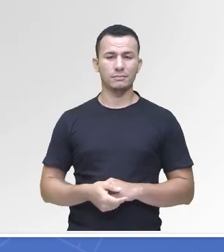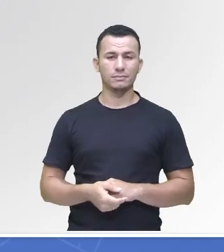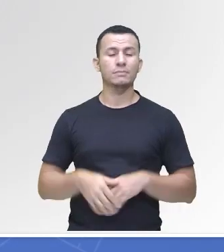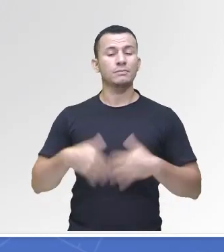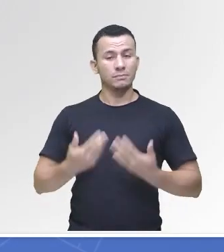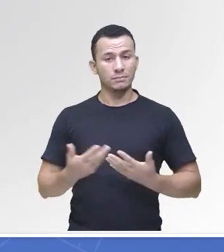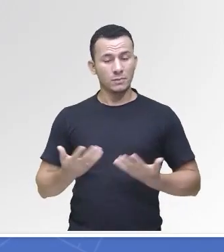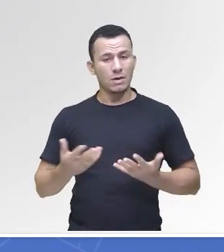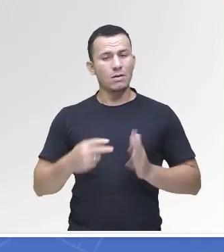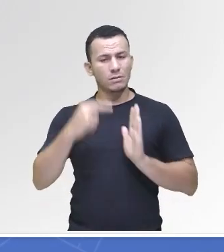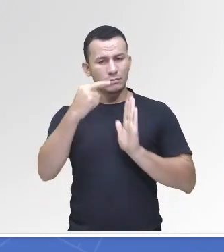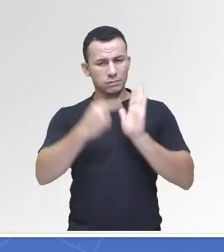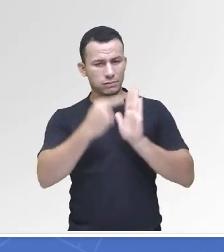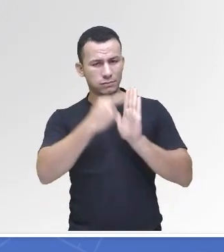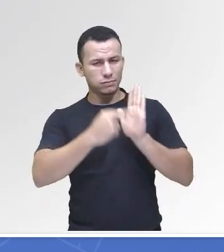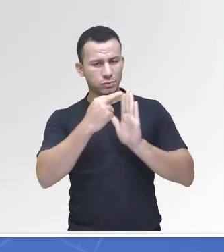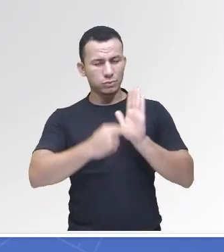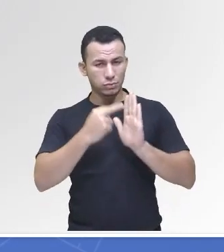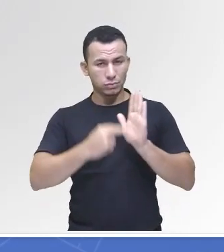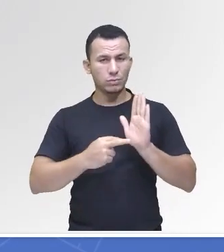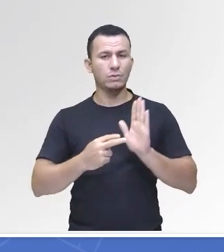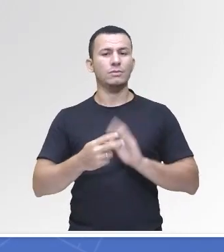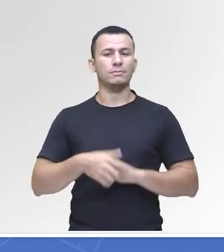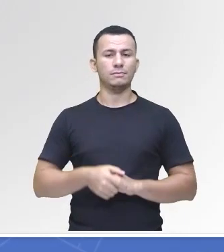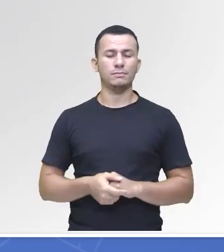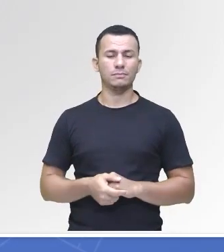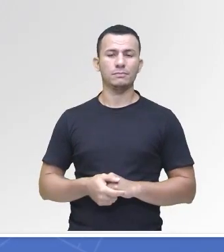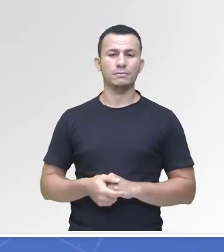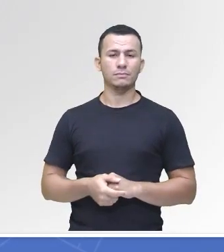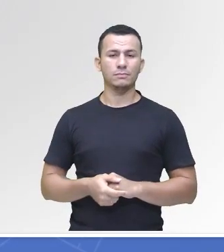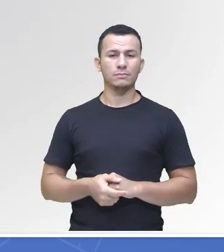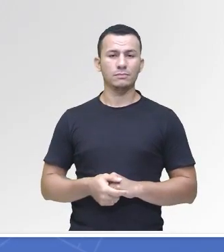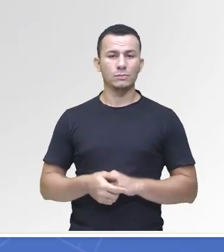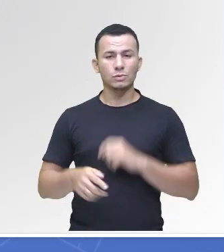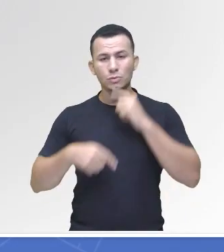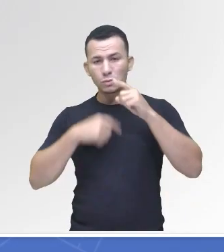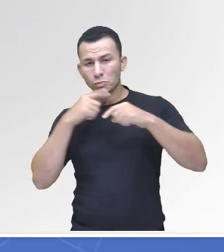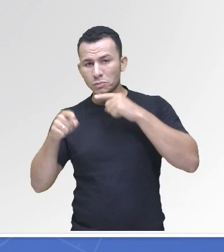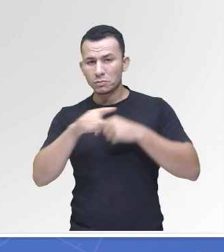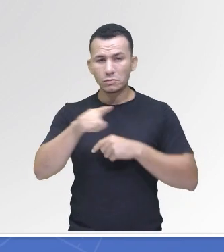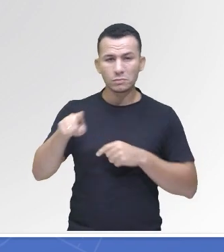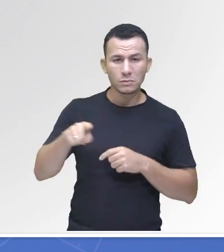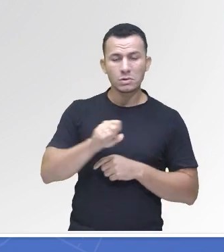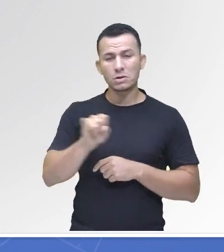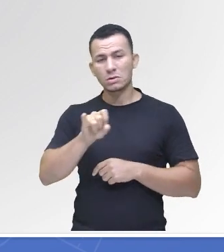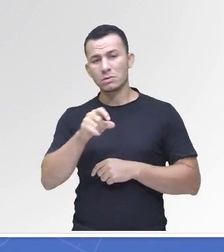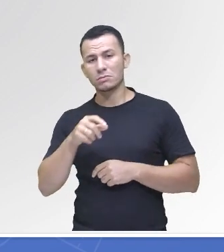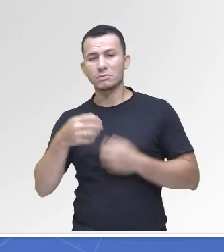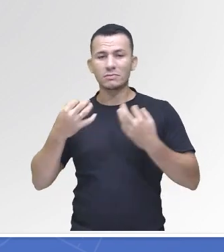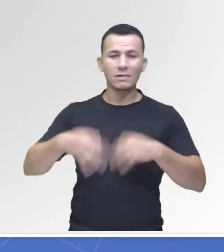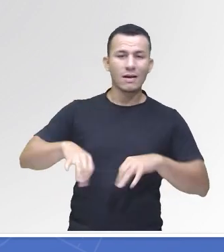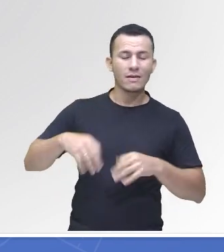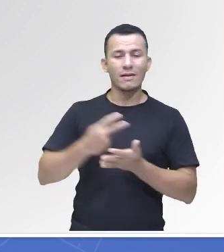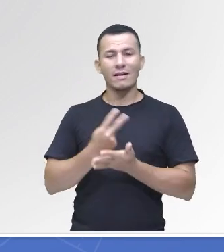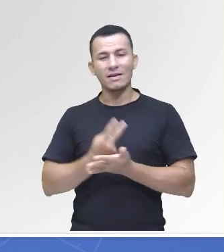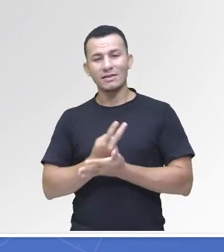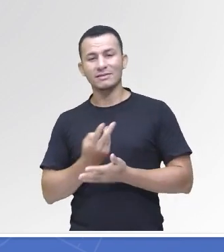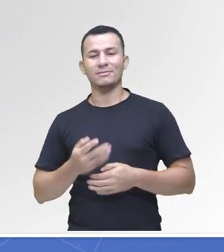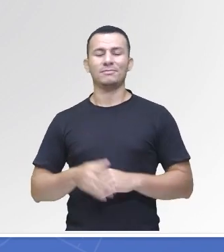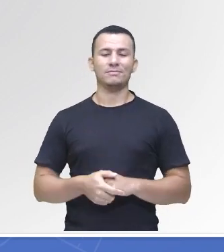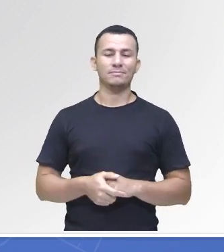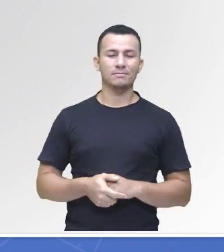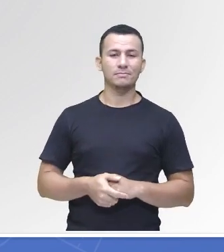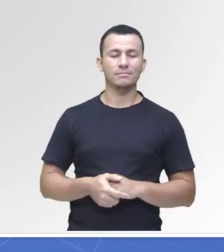Né? Então, a gente vai ler rapidinho para tirar a dúvida dos nossos alunos. E aí, quem acertou, né? Vamos já ver quem acertou essa questão.